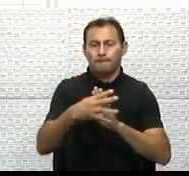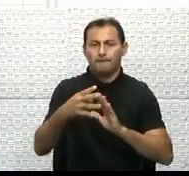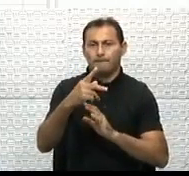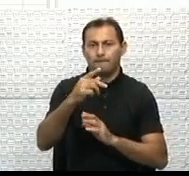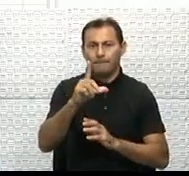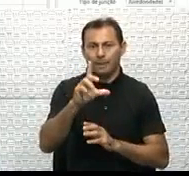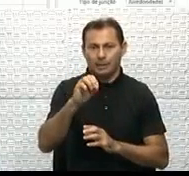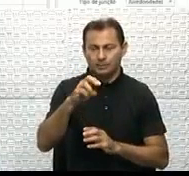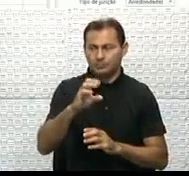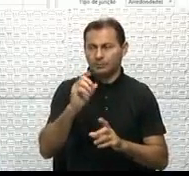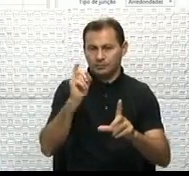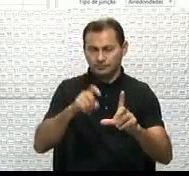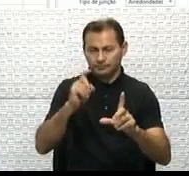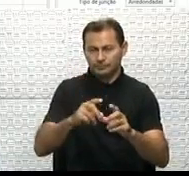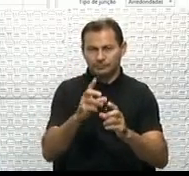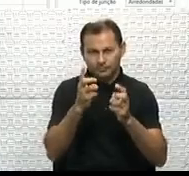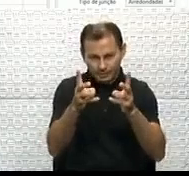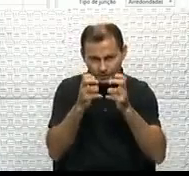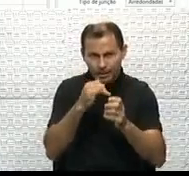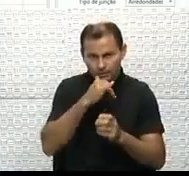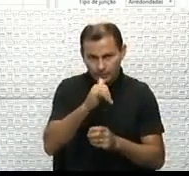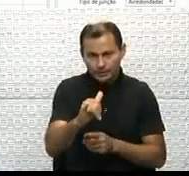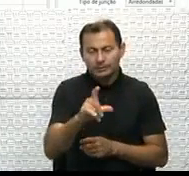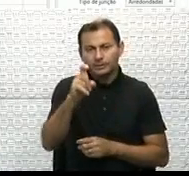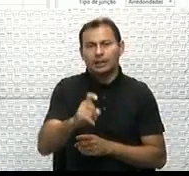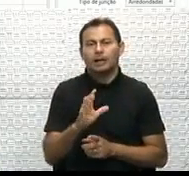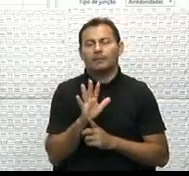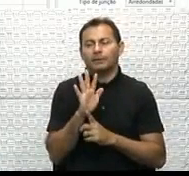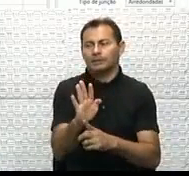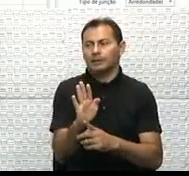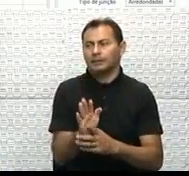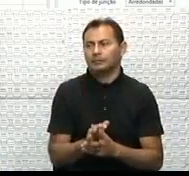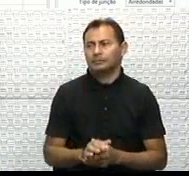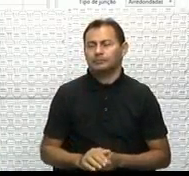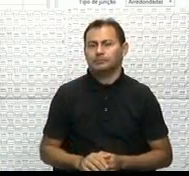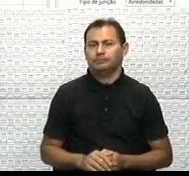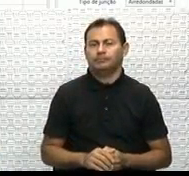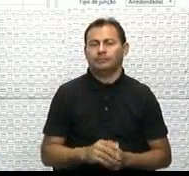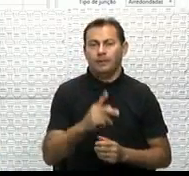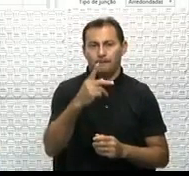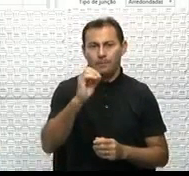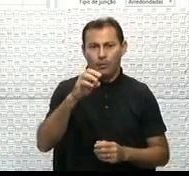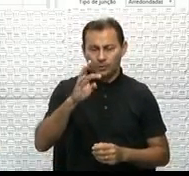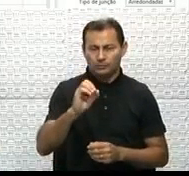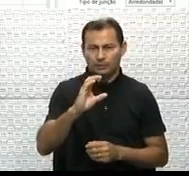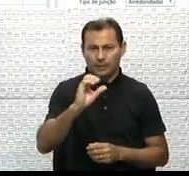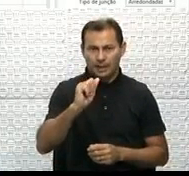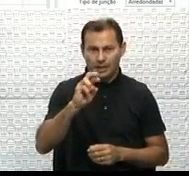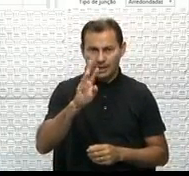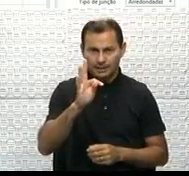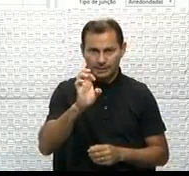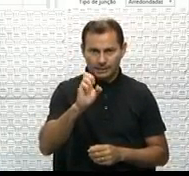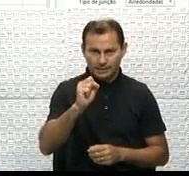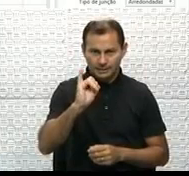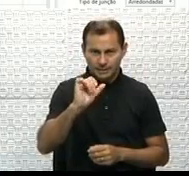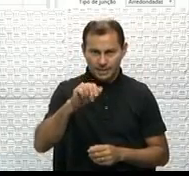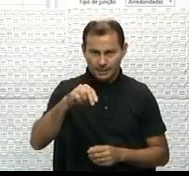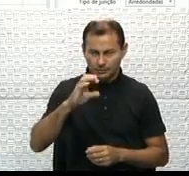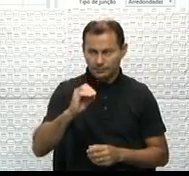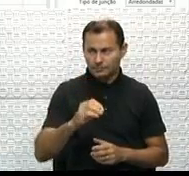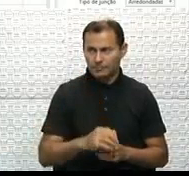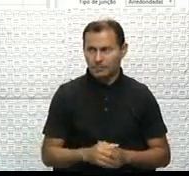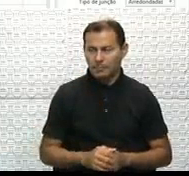cartesiano. Clicando, perceba que automaticamente será apresentado os pontos no plano cartesiano.